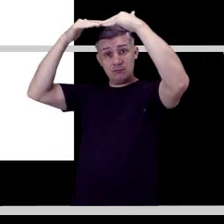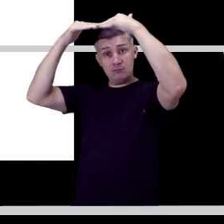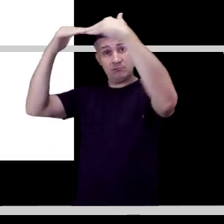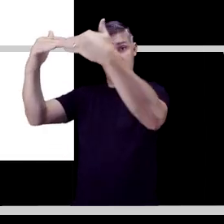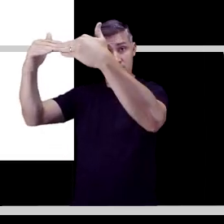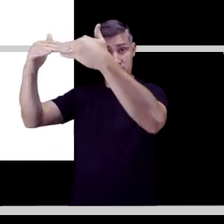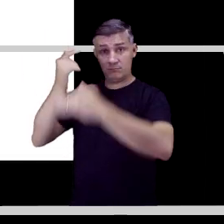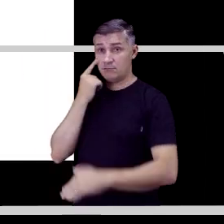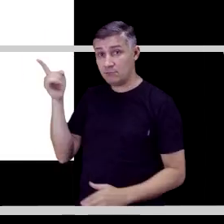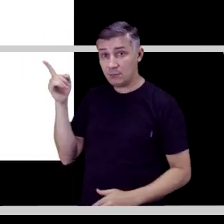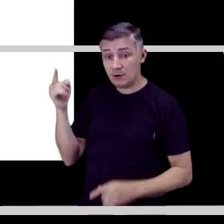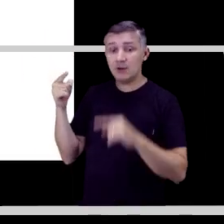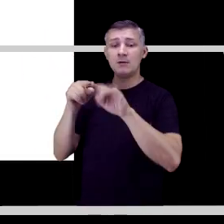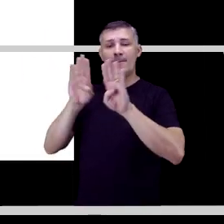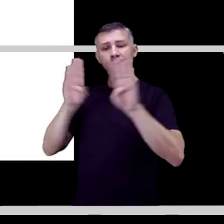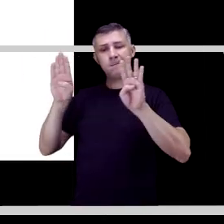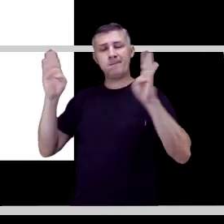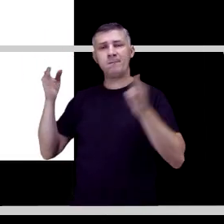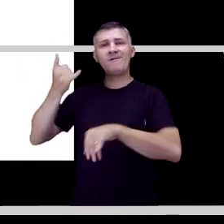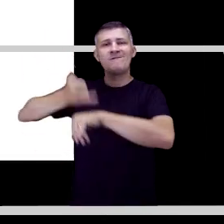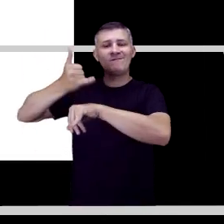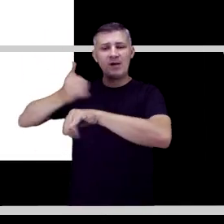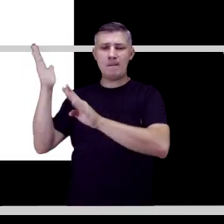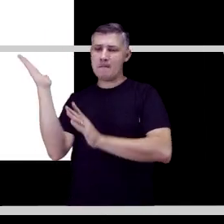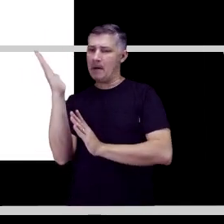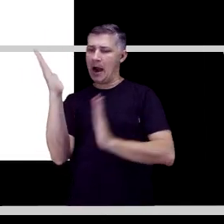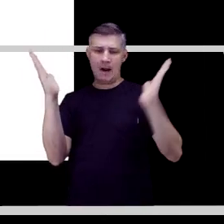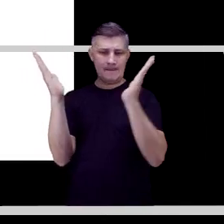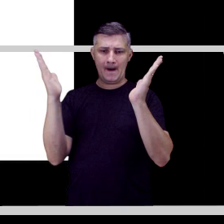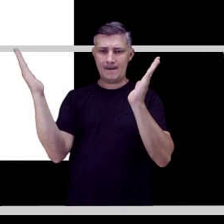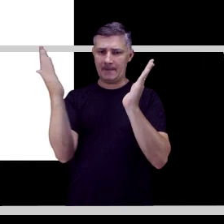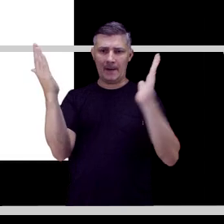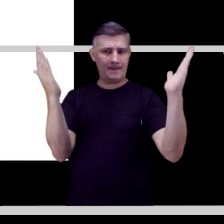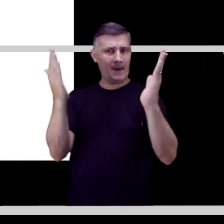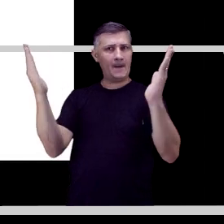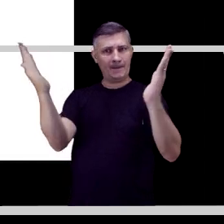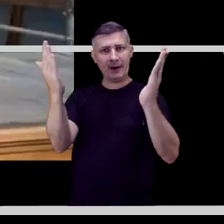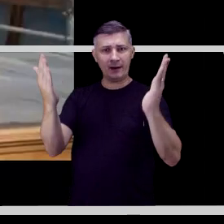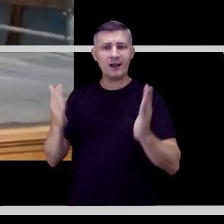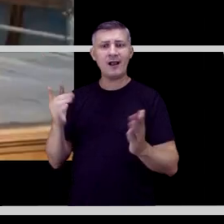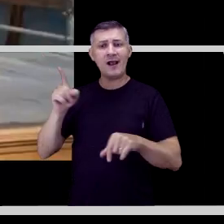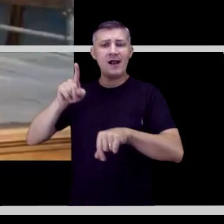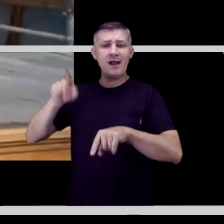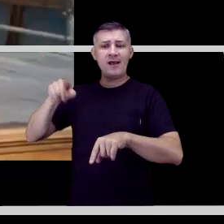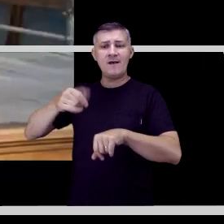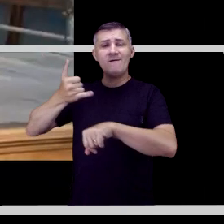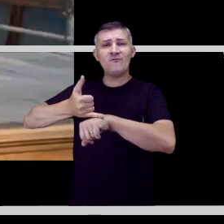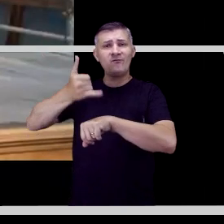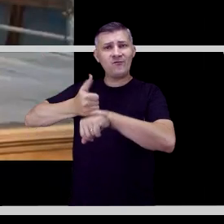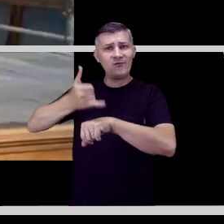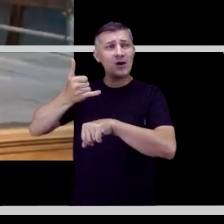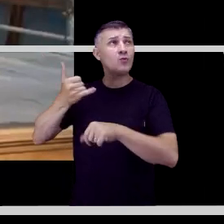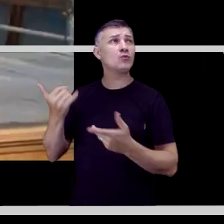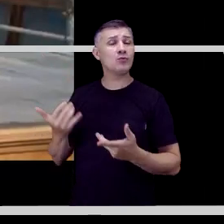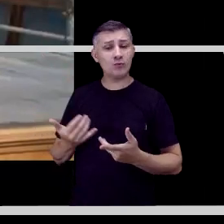expositivo. Né? Em seguida, essa gaiola recebe uma subestrutura, né, uma laje de cobertura e uma subestrutura, e ela vai sendo fechada